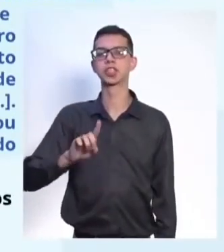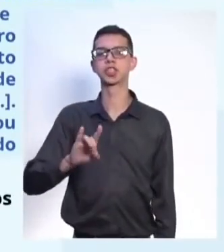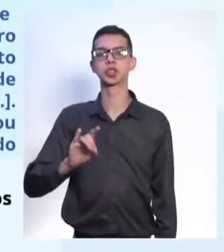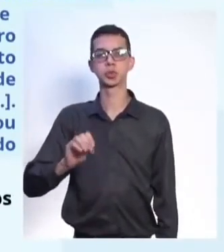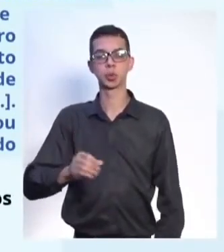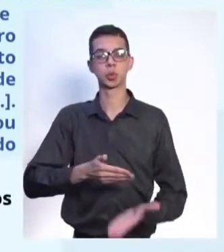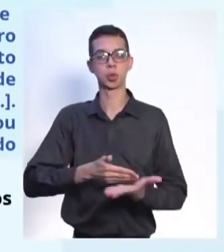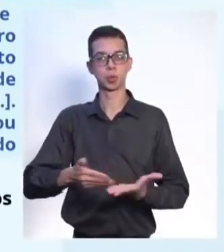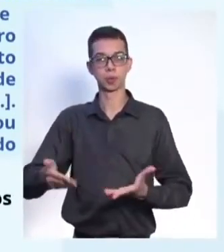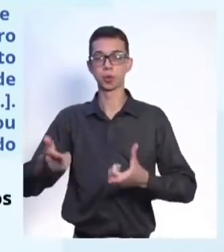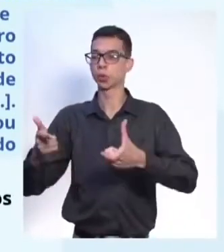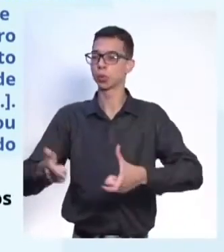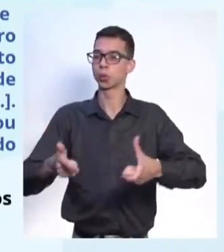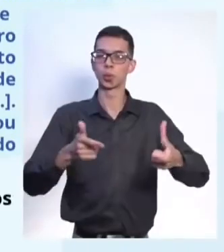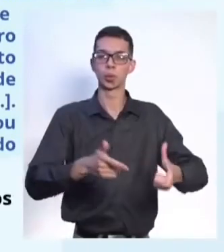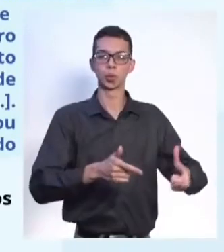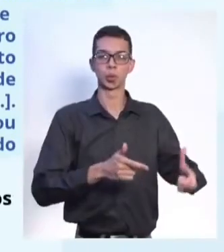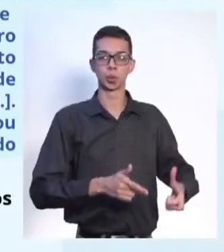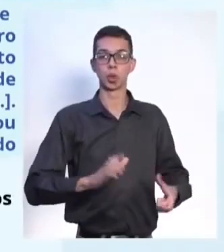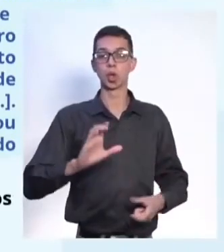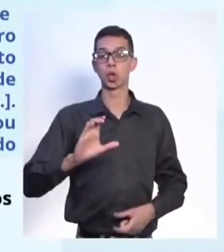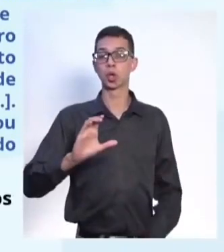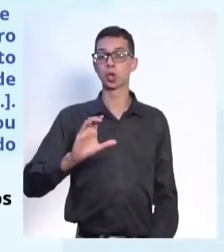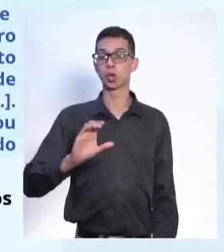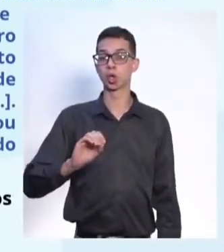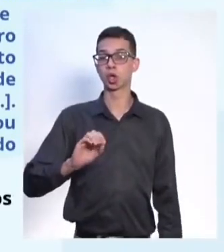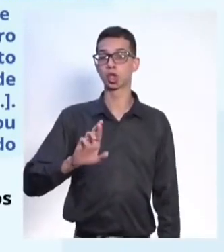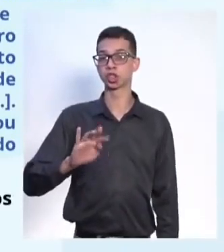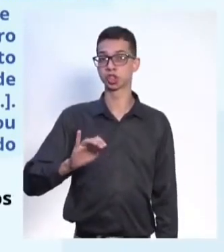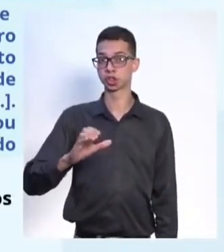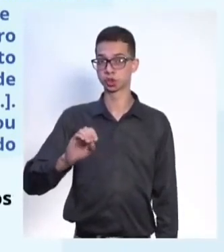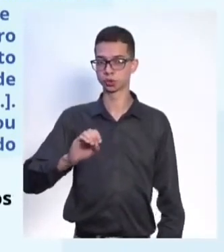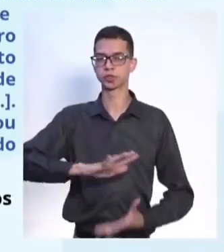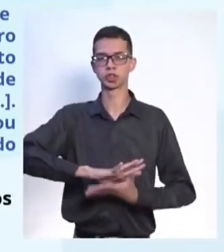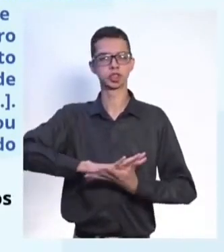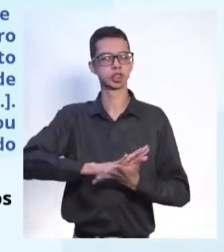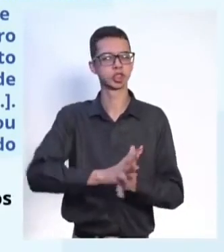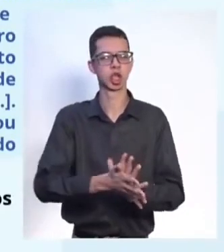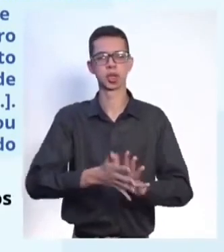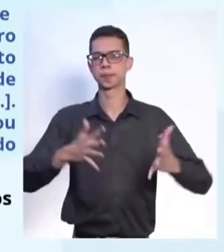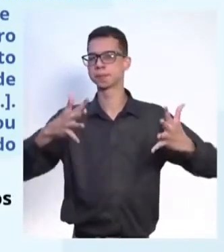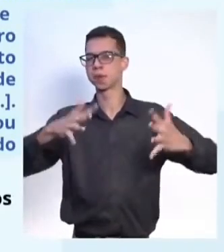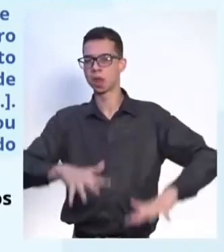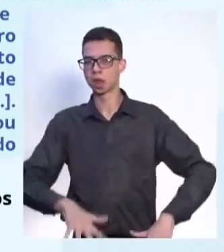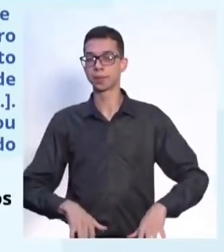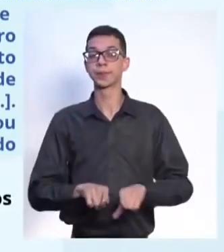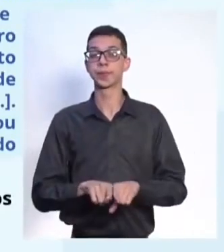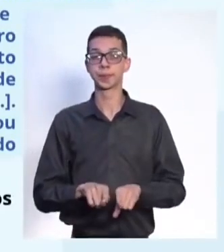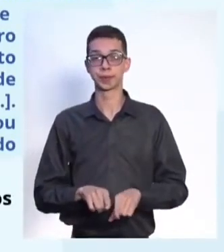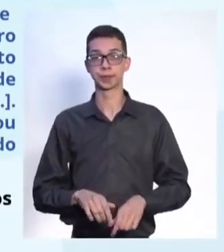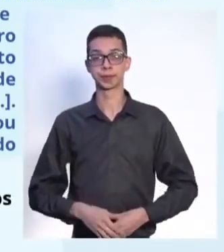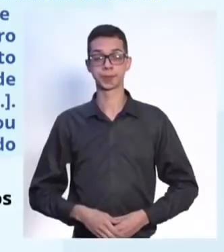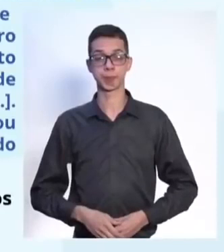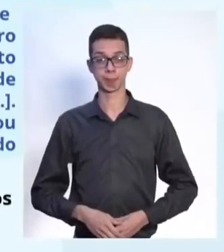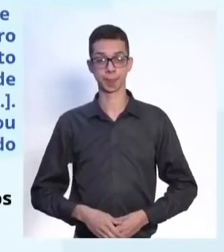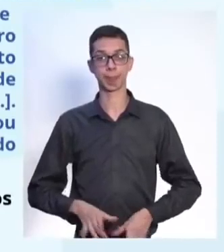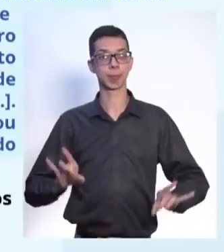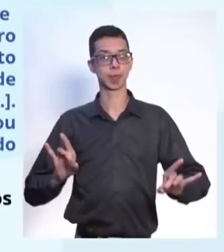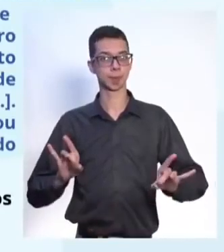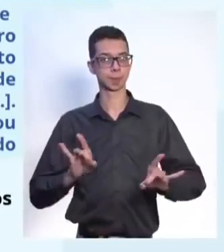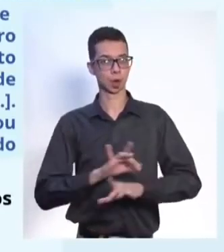de inúmeros cortiços, entre eles o Cabeça de Porco. Após a sua demolição, uma parte dos